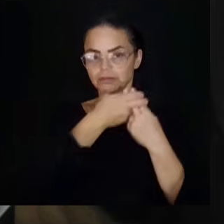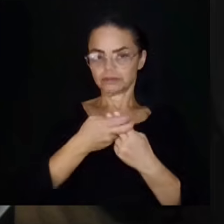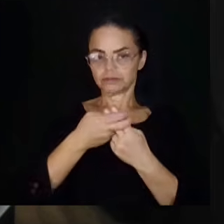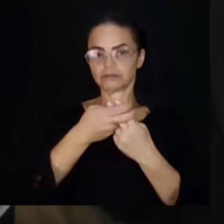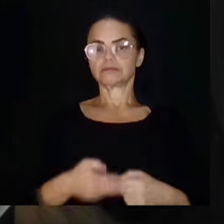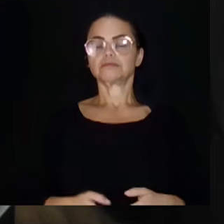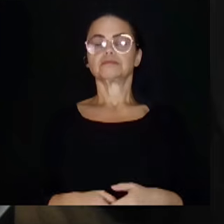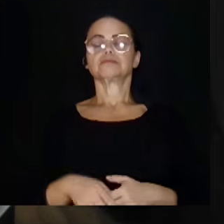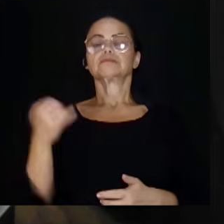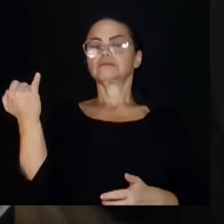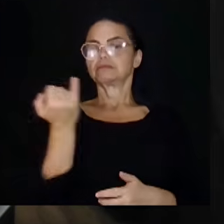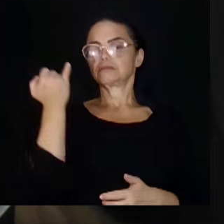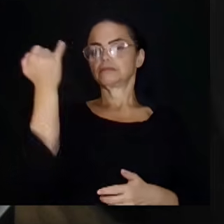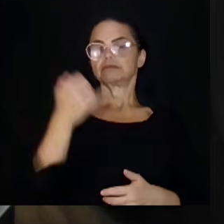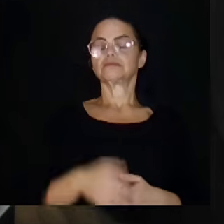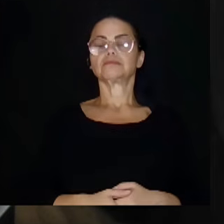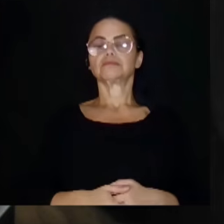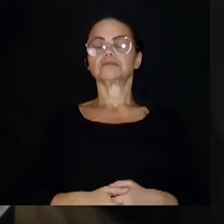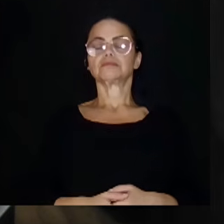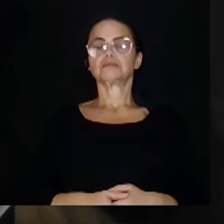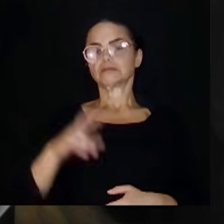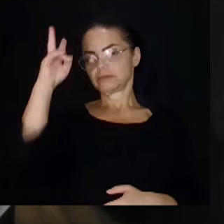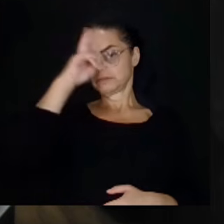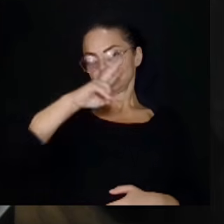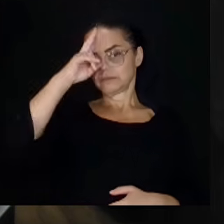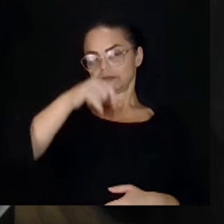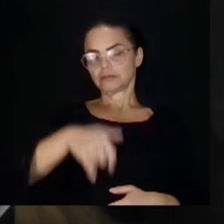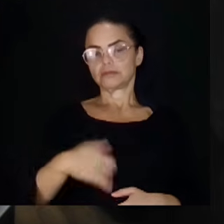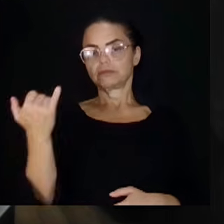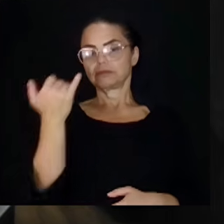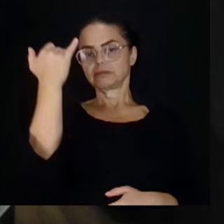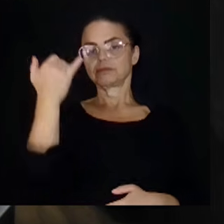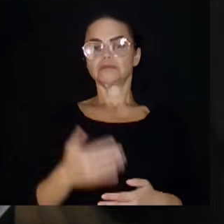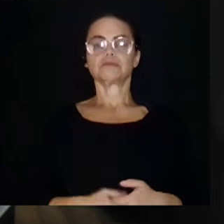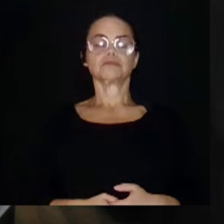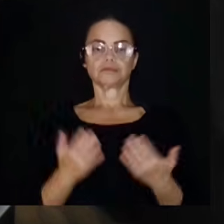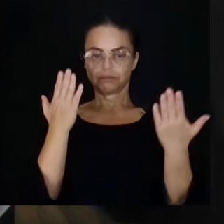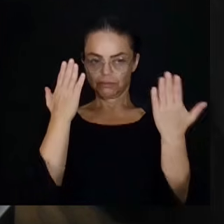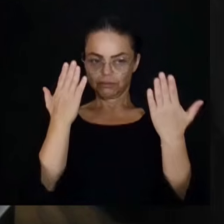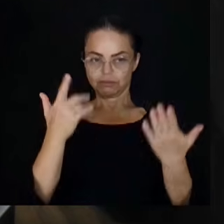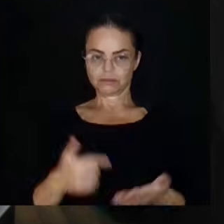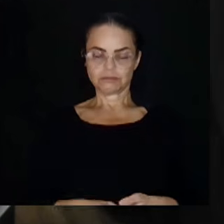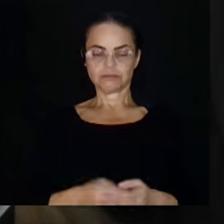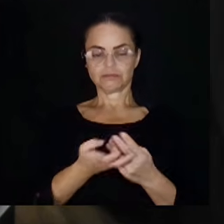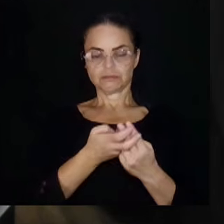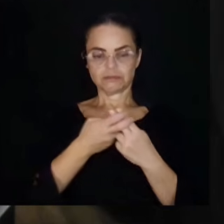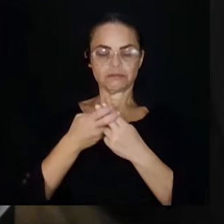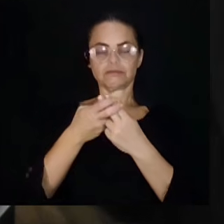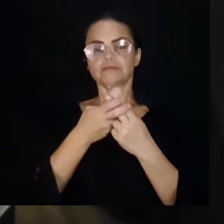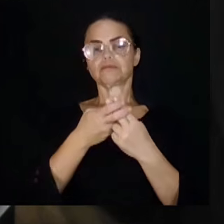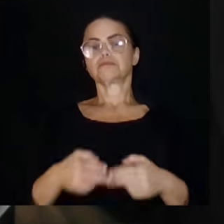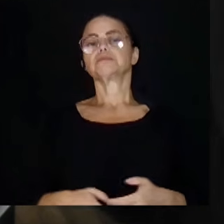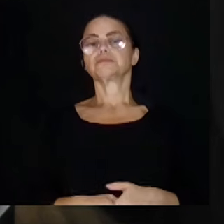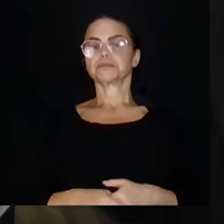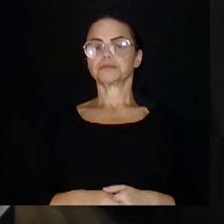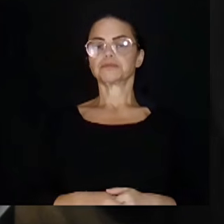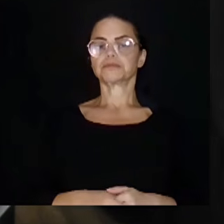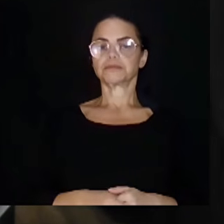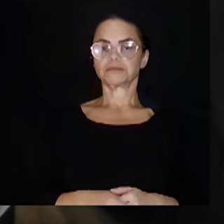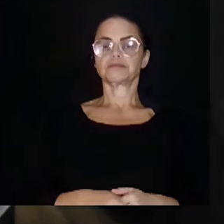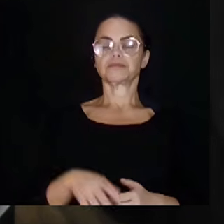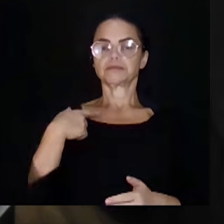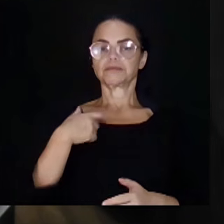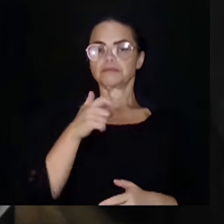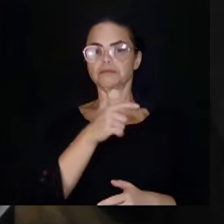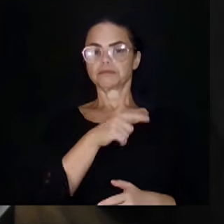que a gente frise aqui, né, a importância do SUS, o Sistema Único de Saúde, que apesar das